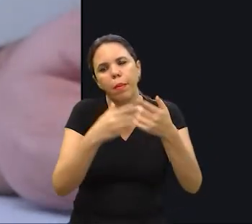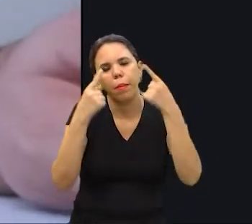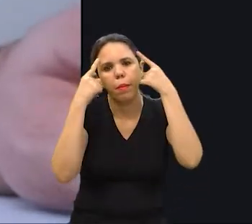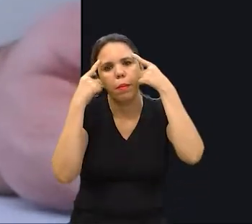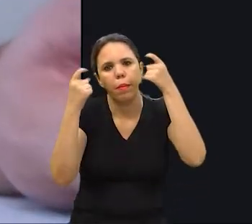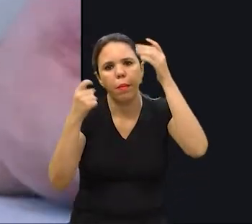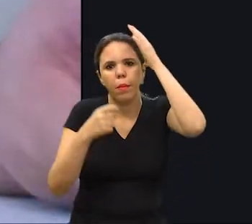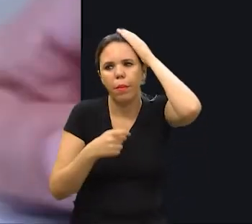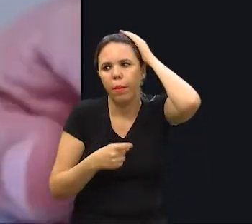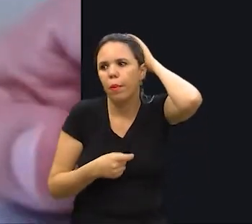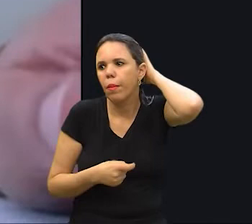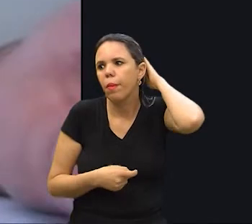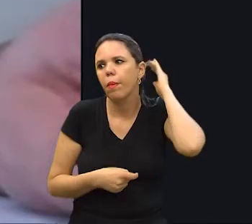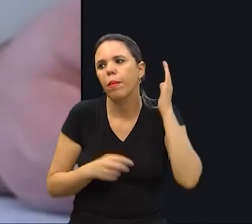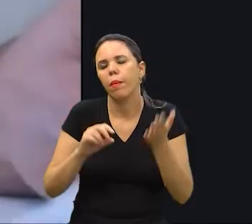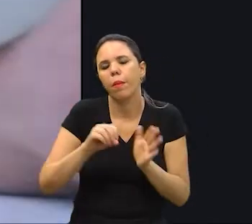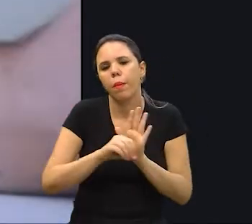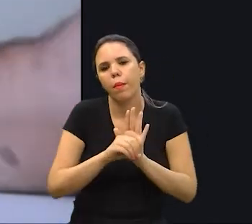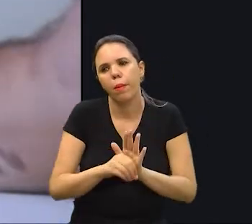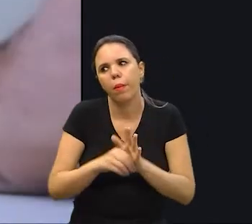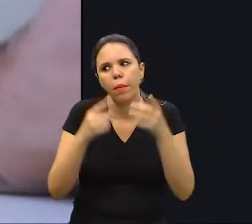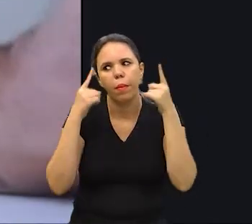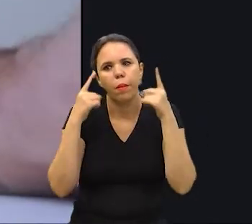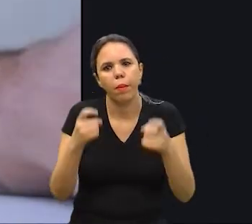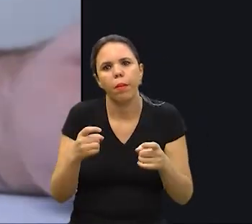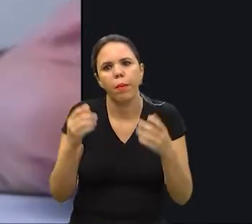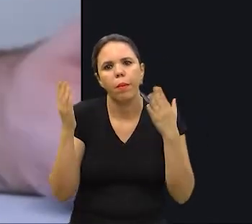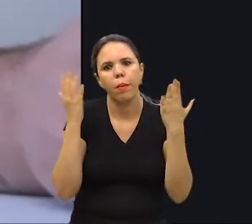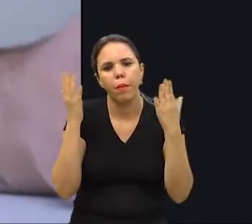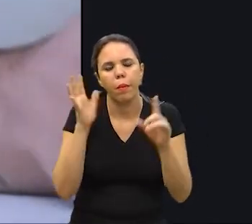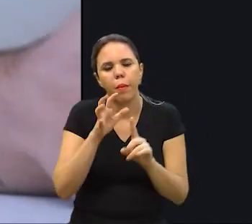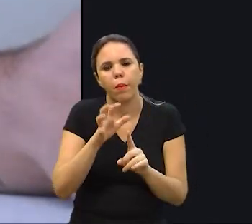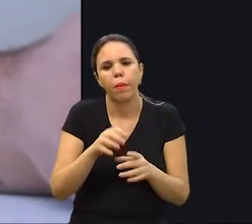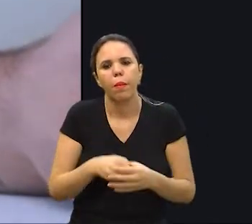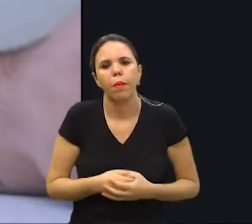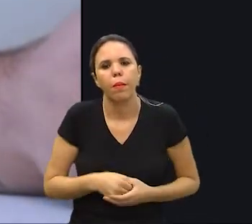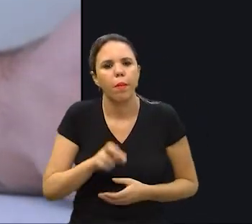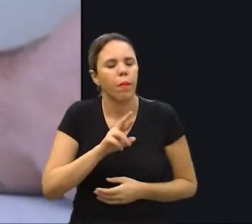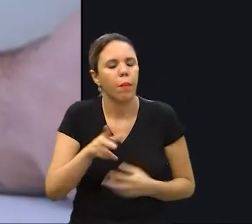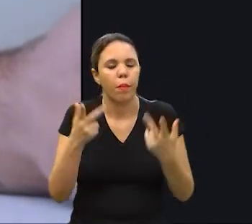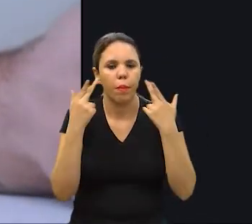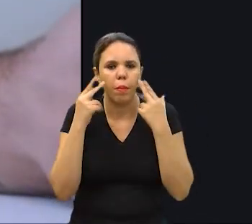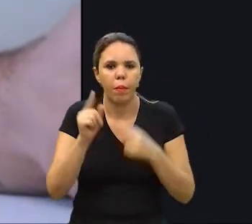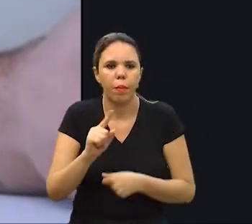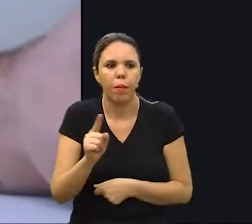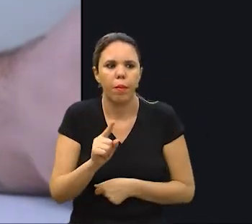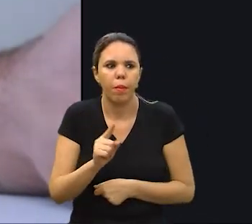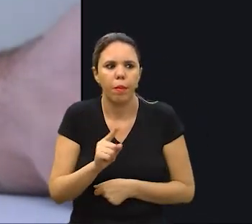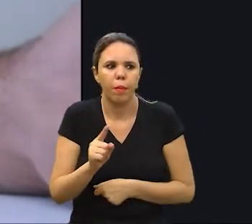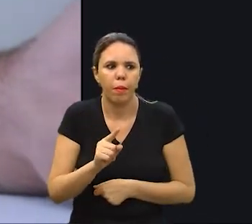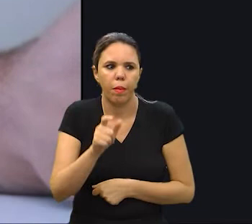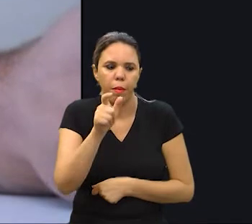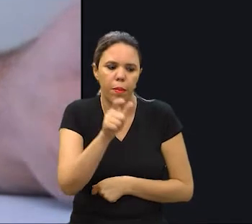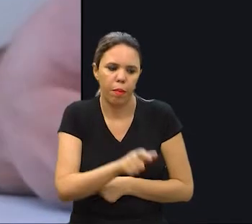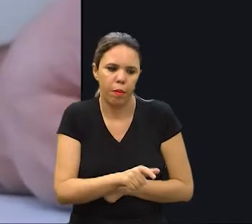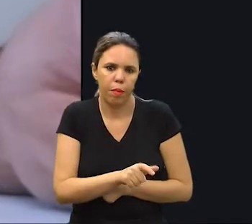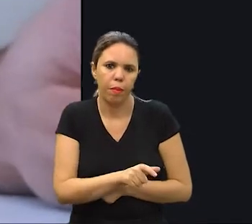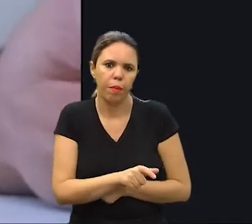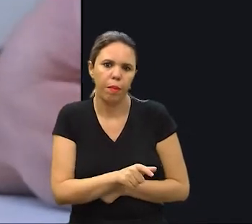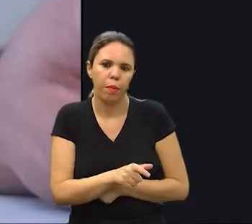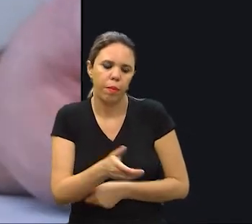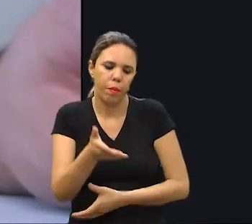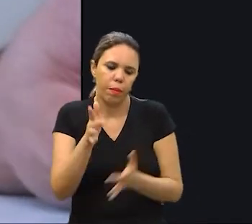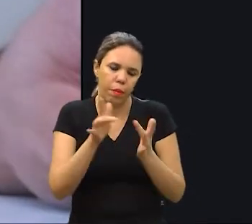processo de violência simbólica e violência psicológica. Não é normal a pessoa